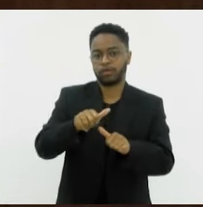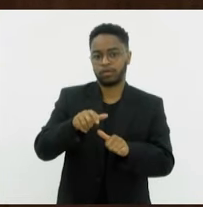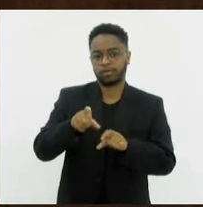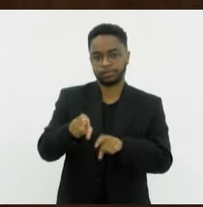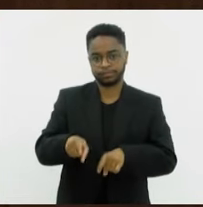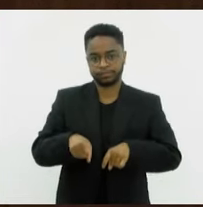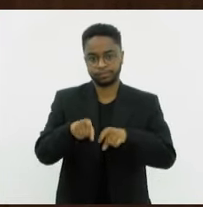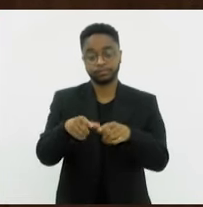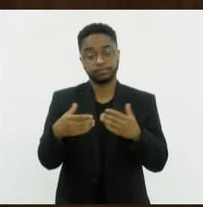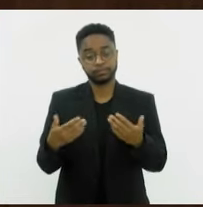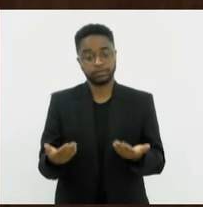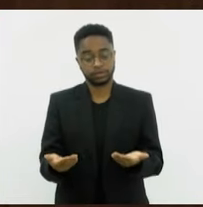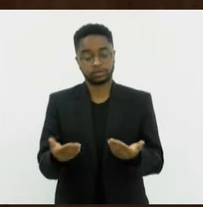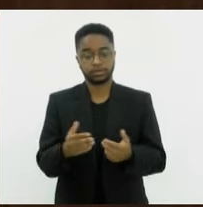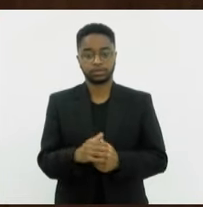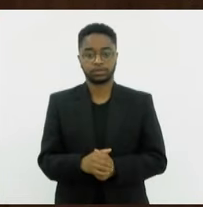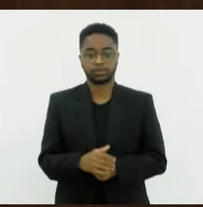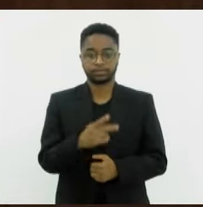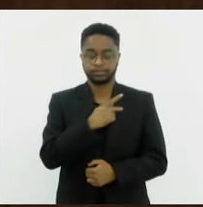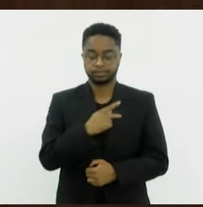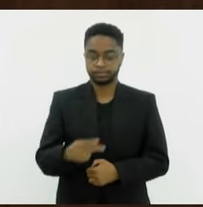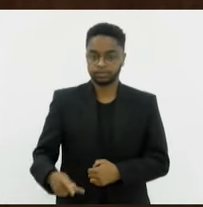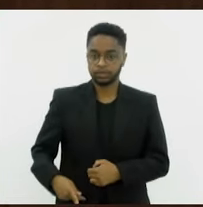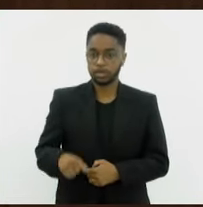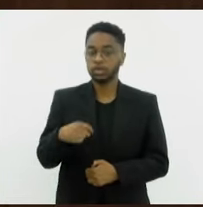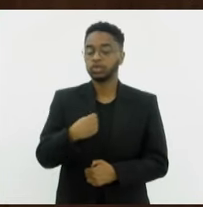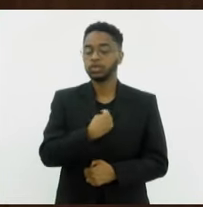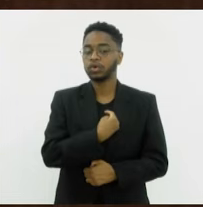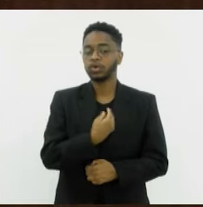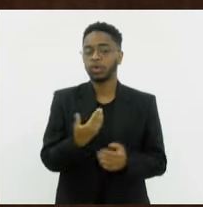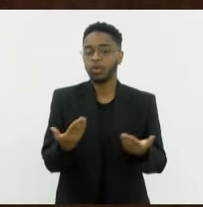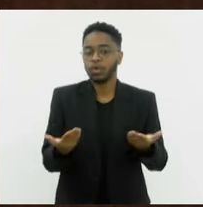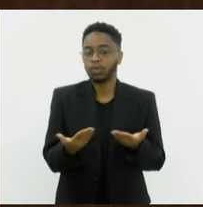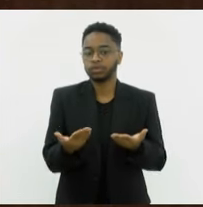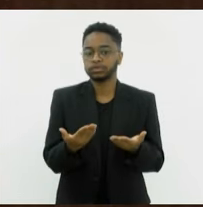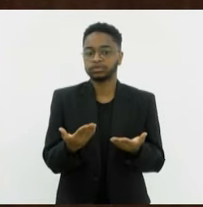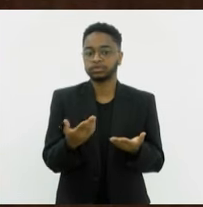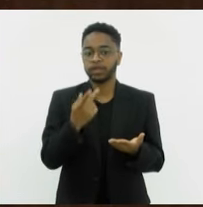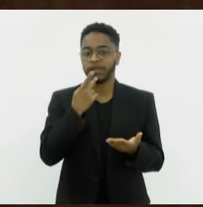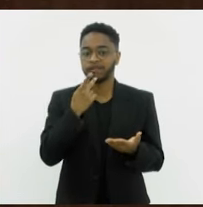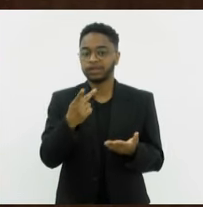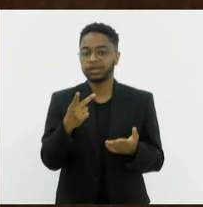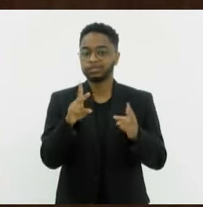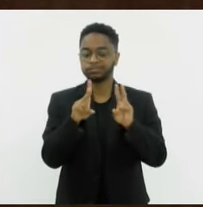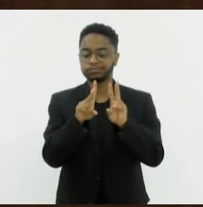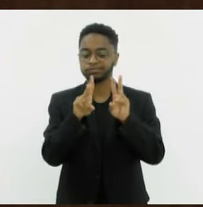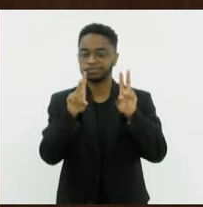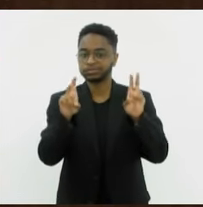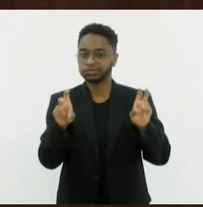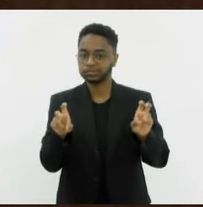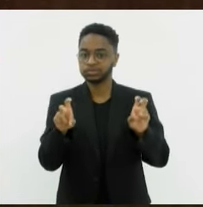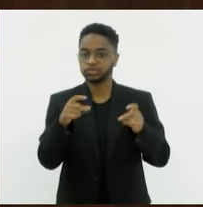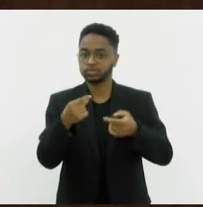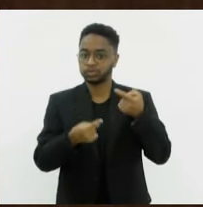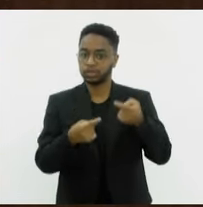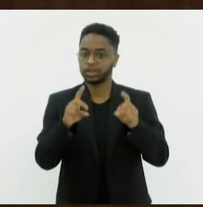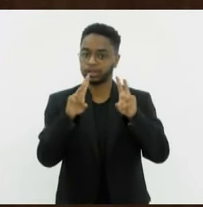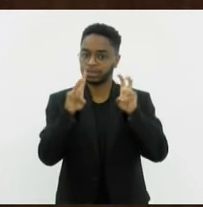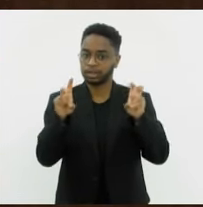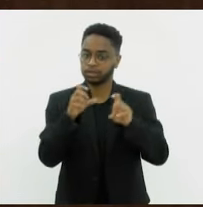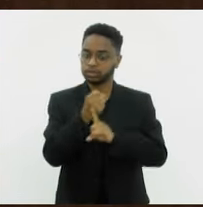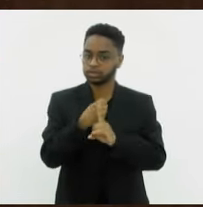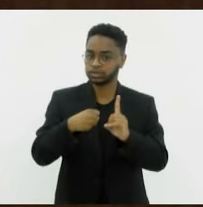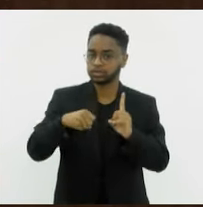Portanto, senhora presidenta, nós estamos falando aqui de um tema social importantíssimo, né,